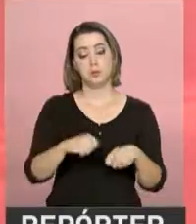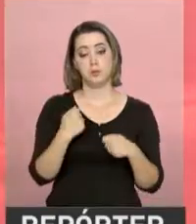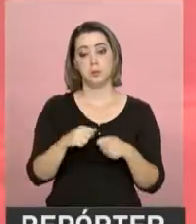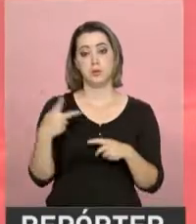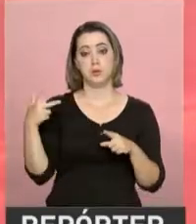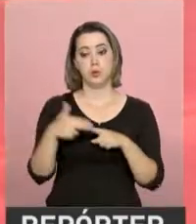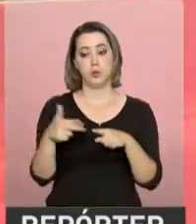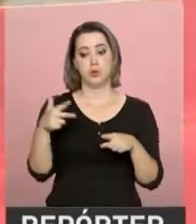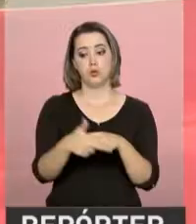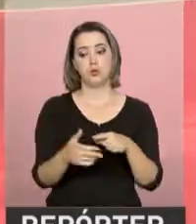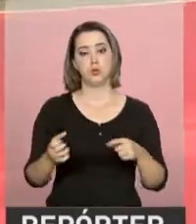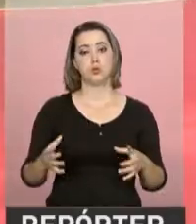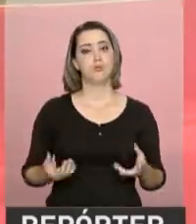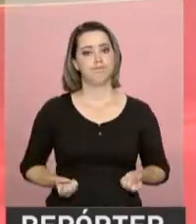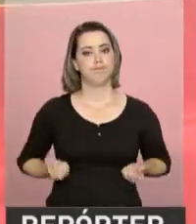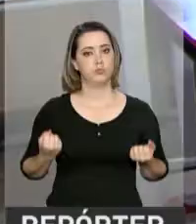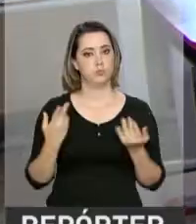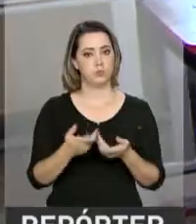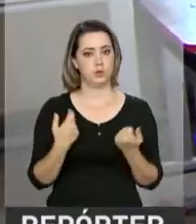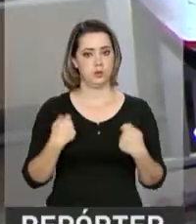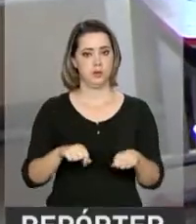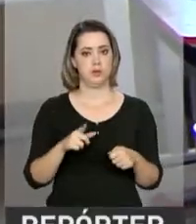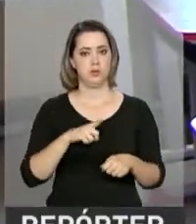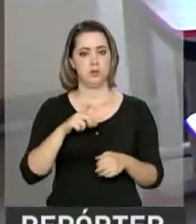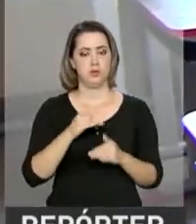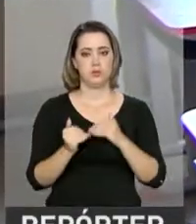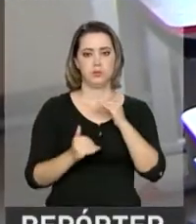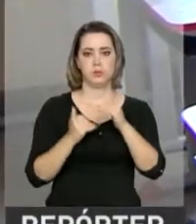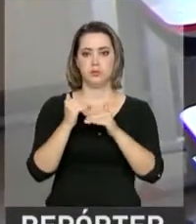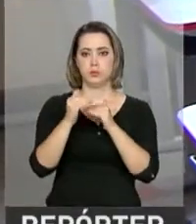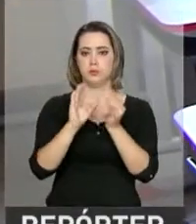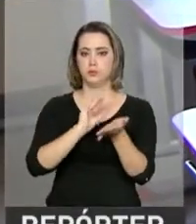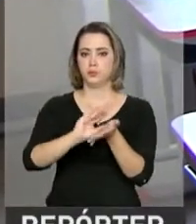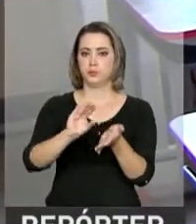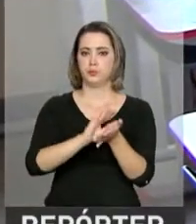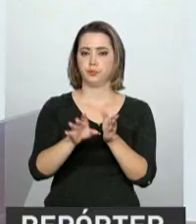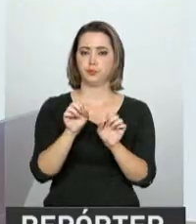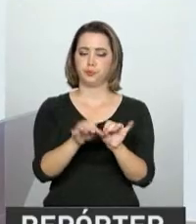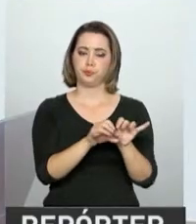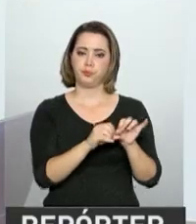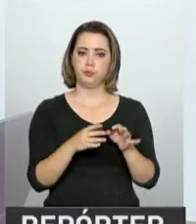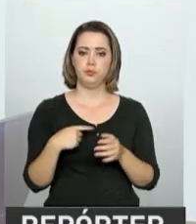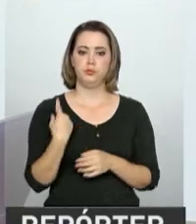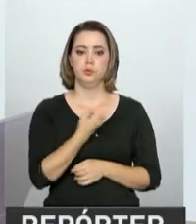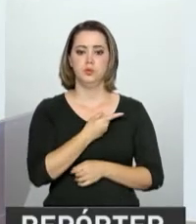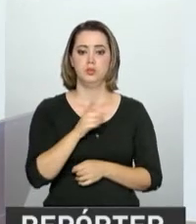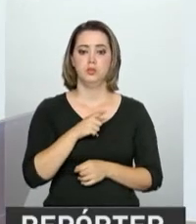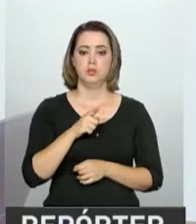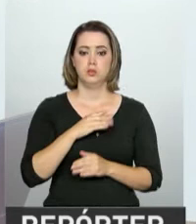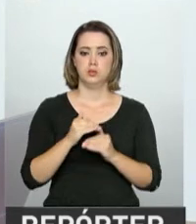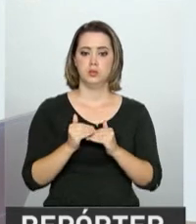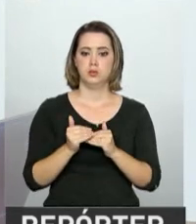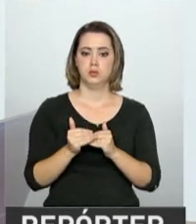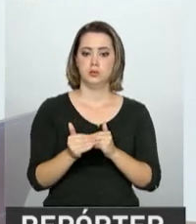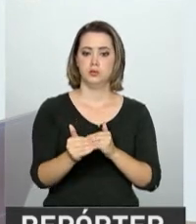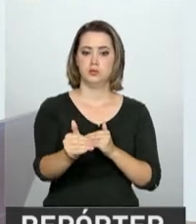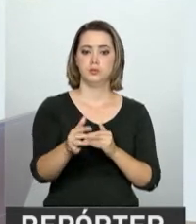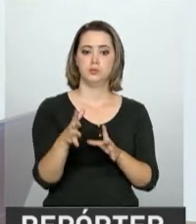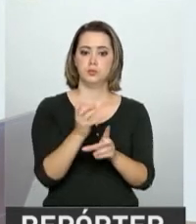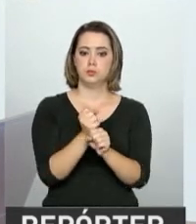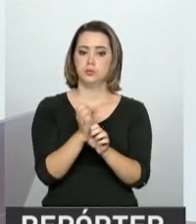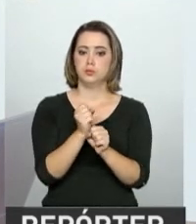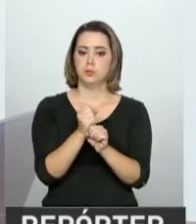de cortar gastos, o governo tem conseguido aumentar os investimentos em educação. Nós tivemos uma evolução do ponto de vista